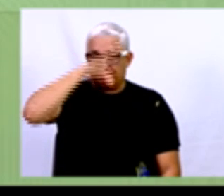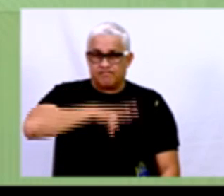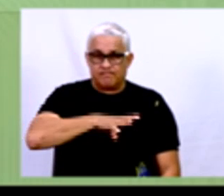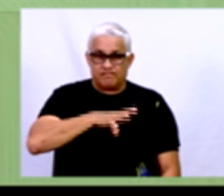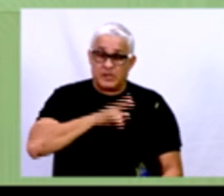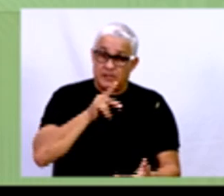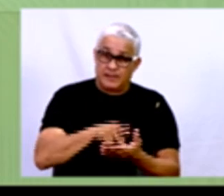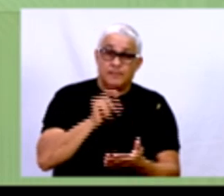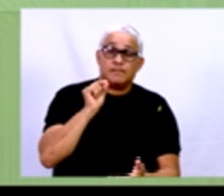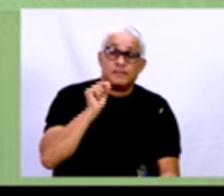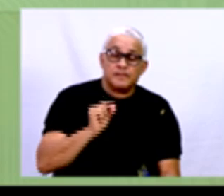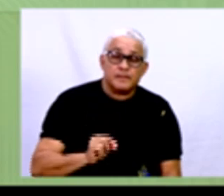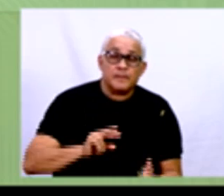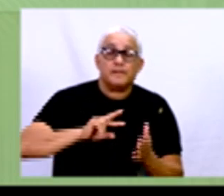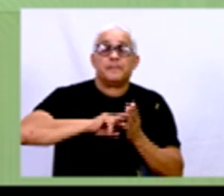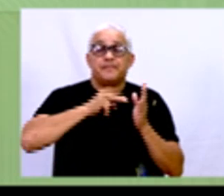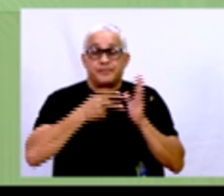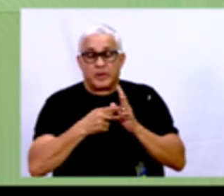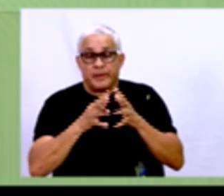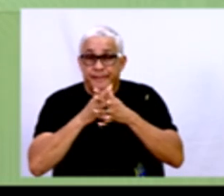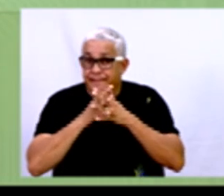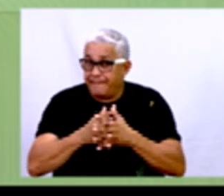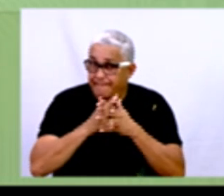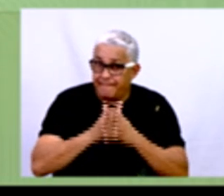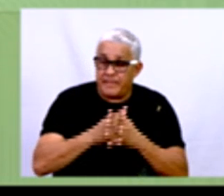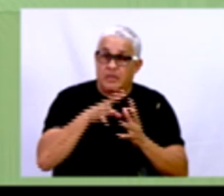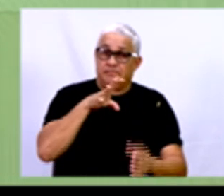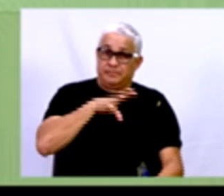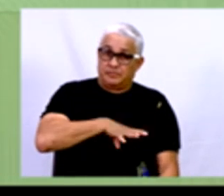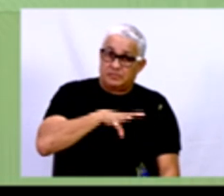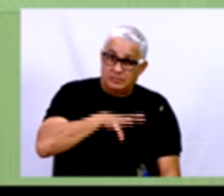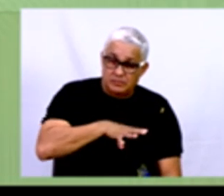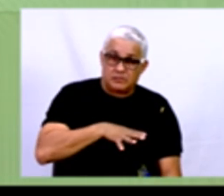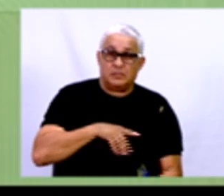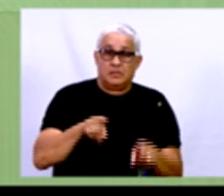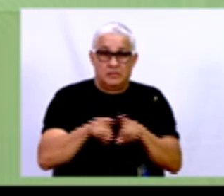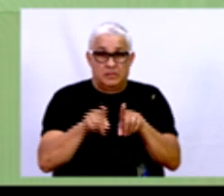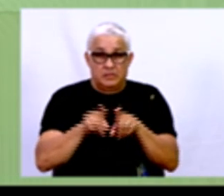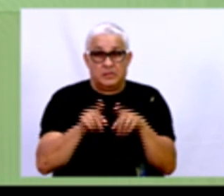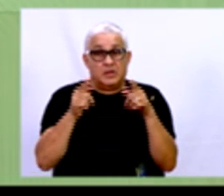na verdade, está fazendo uma confusão entre o português e a